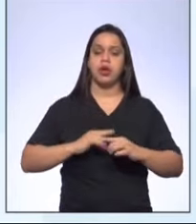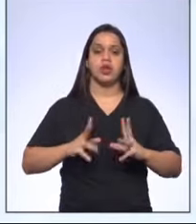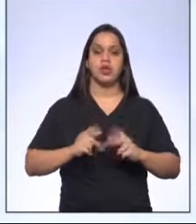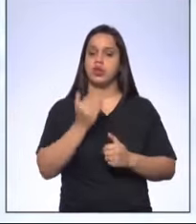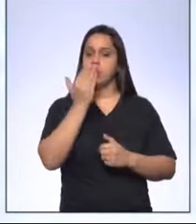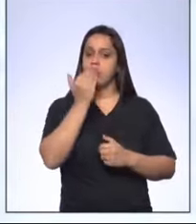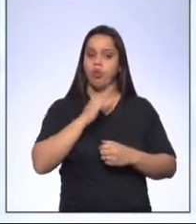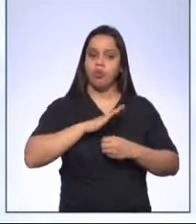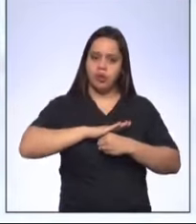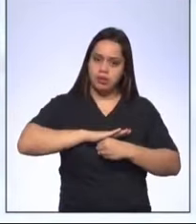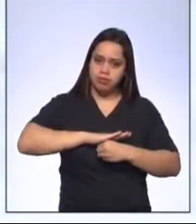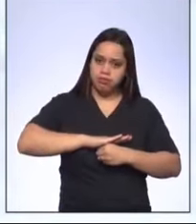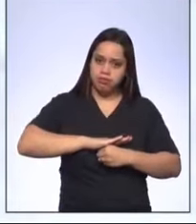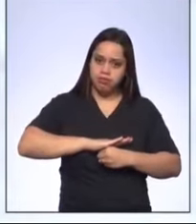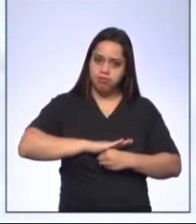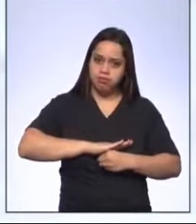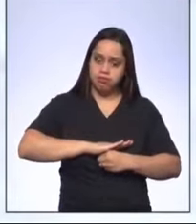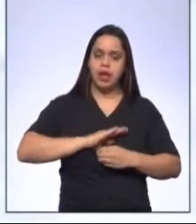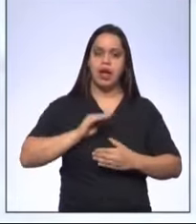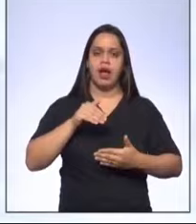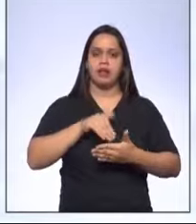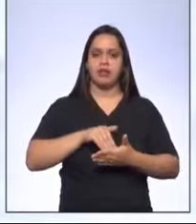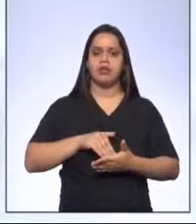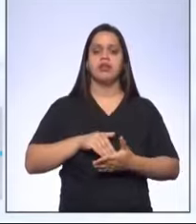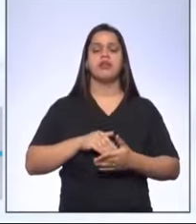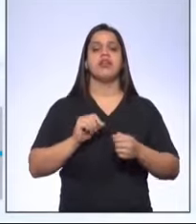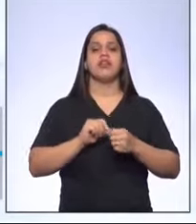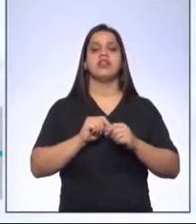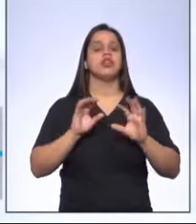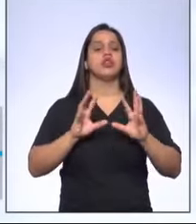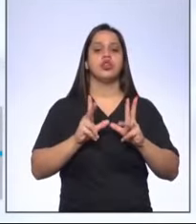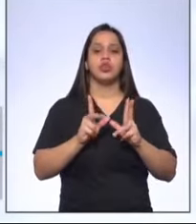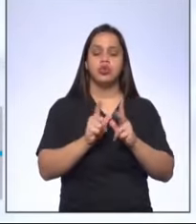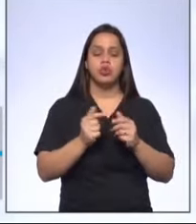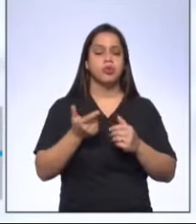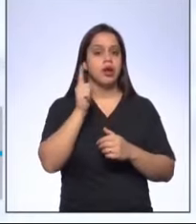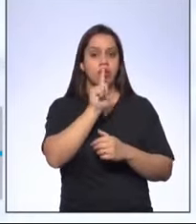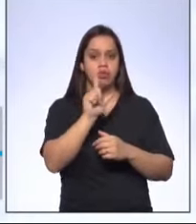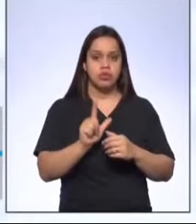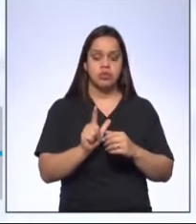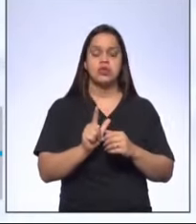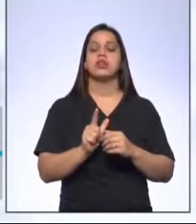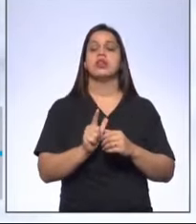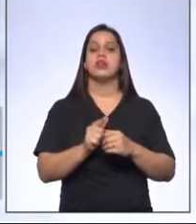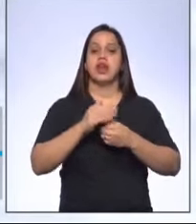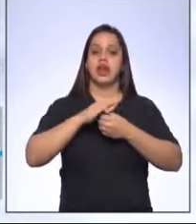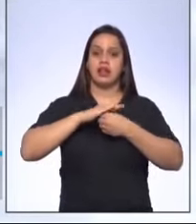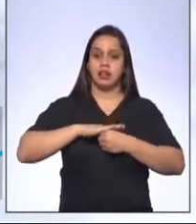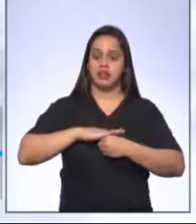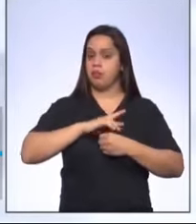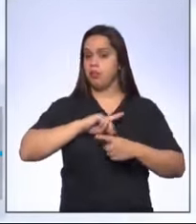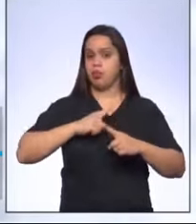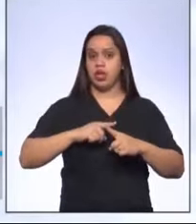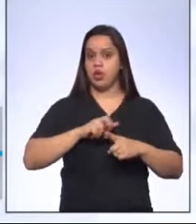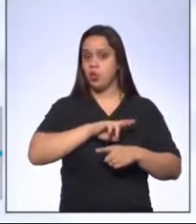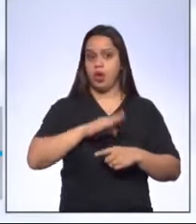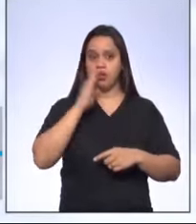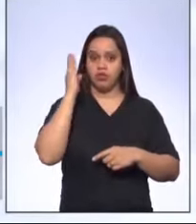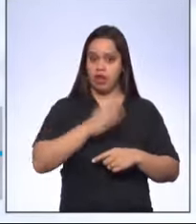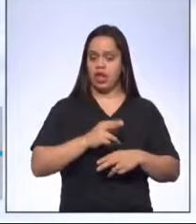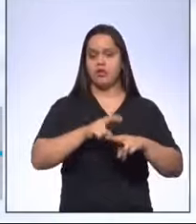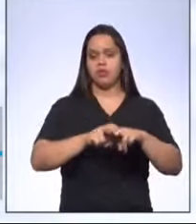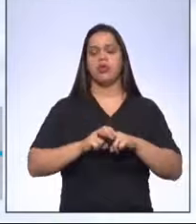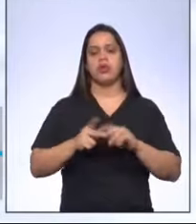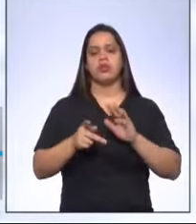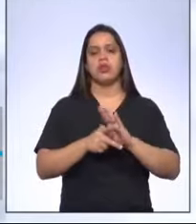empurrando ela para baixo. Tá bom? Então vai apertando mesmo, assim, ó, vai fazendo assim, vai apertando e empurrando ela para baixo. Tá? Ela não desce de uma vez por causa da gravidade, ela